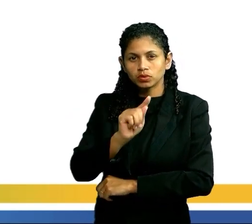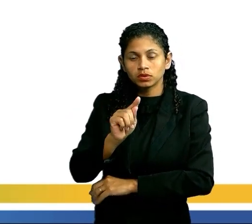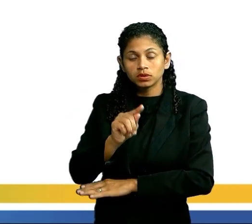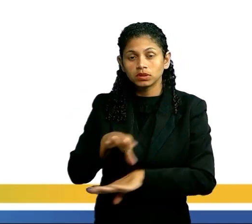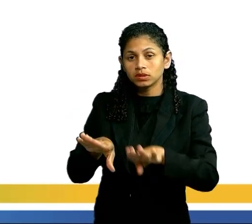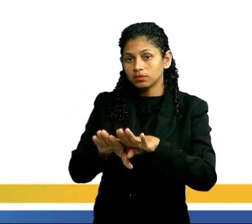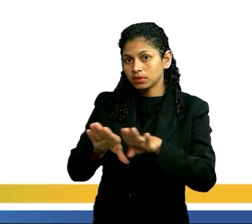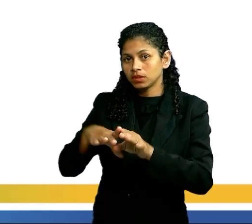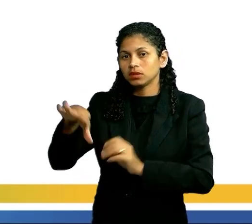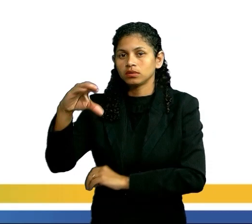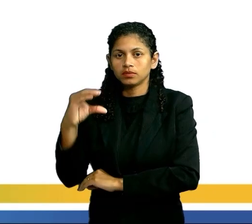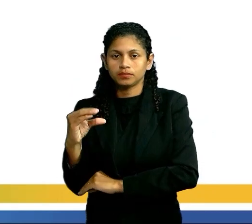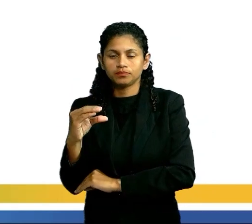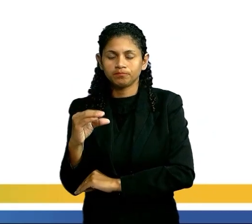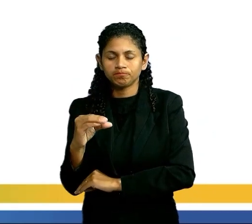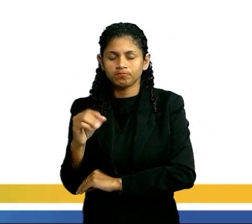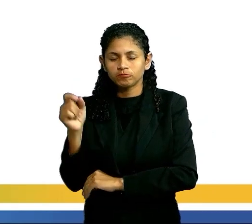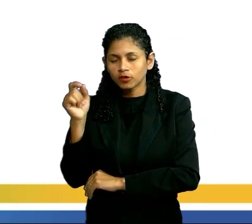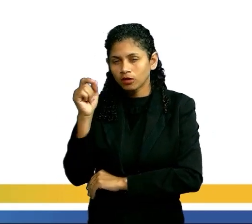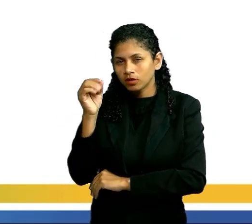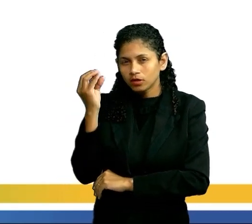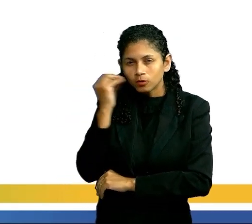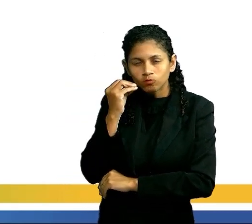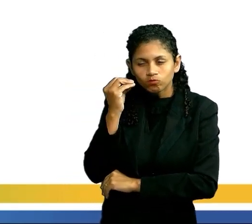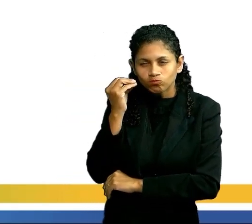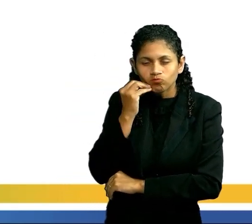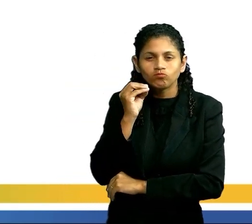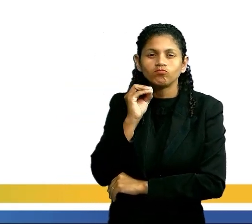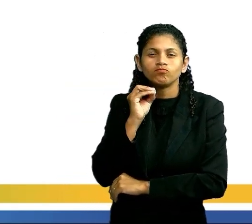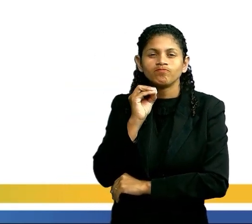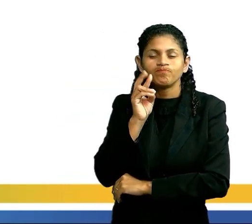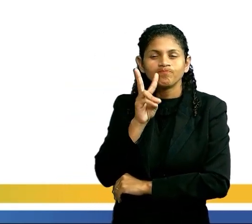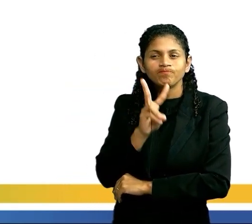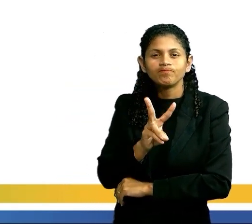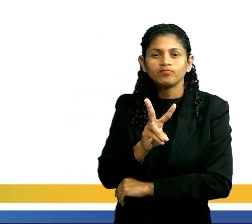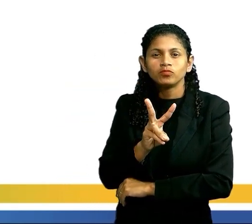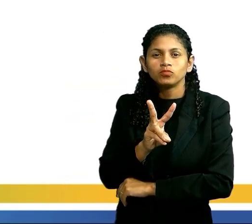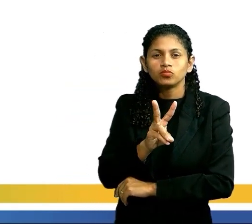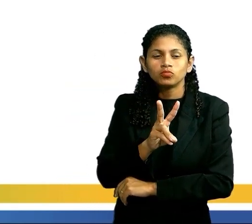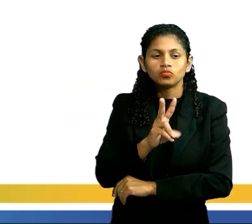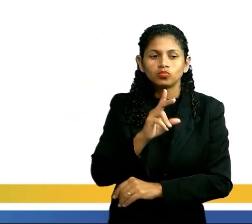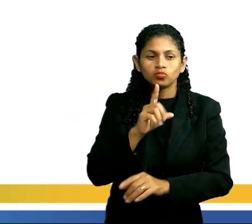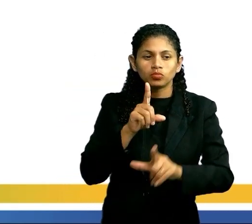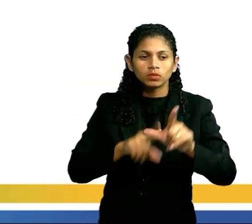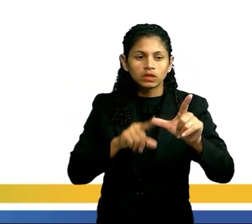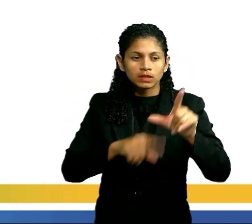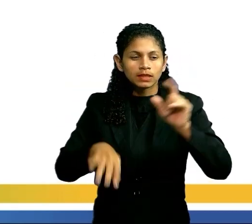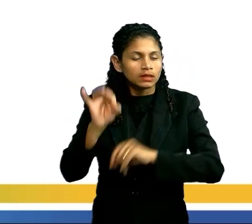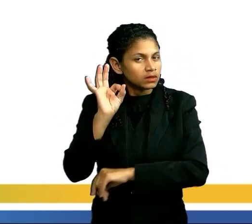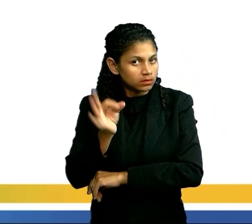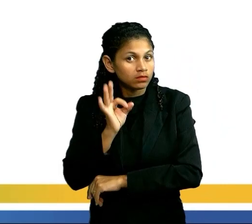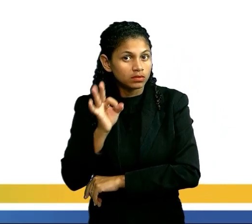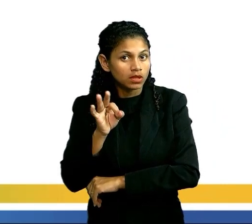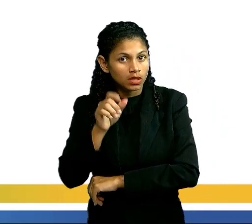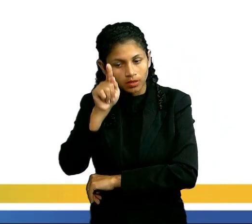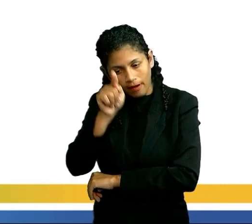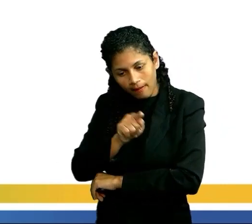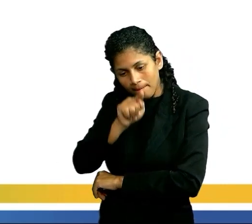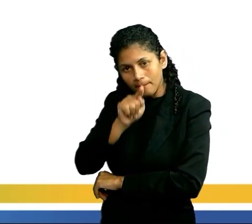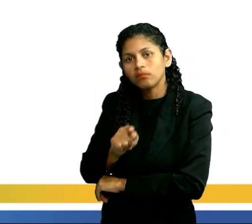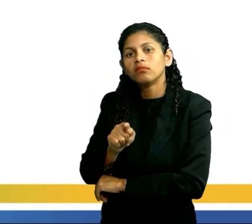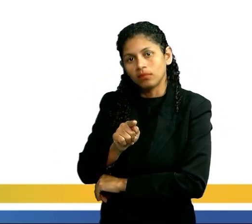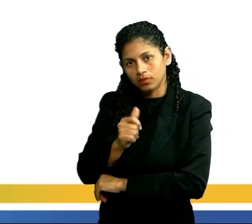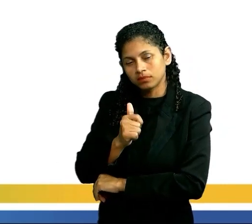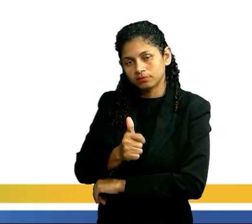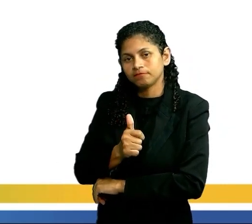coisinha, tenta aí ver uma alternativa que você acha que é certa e anota, tá? Depois que eu tiver a explicação, aí depois